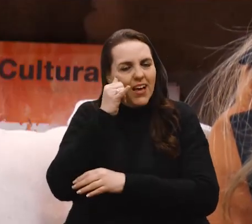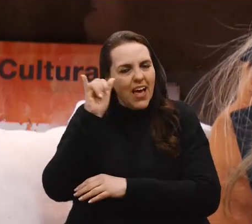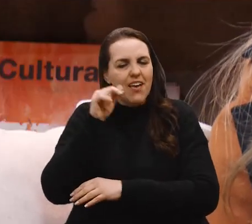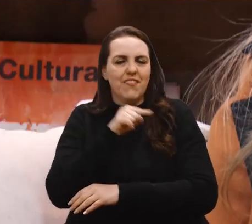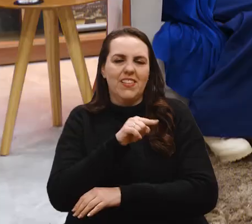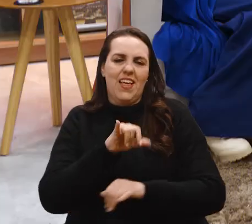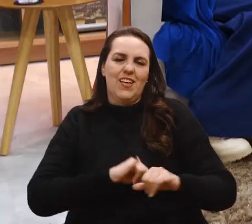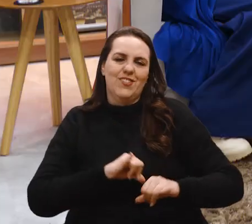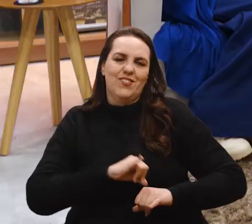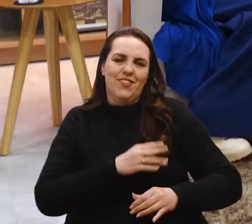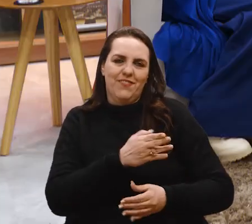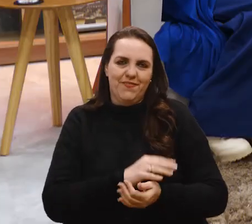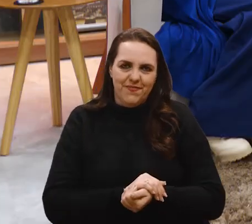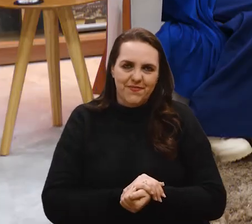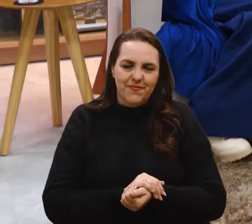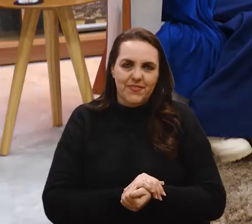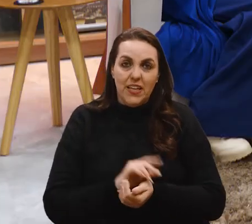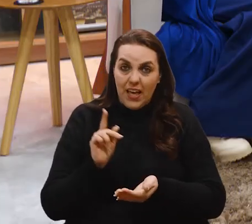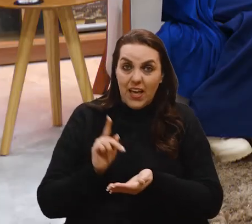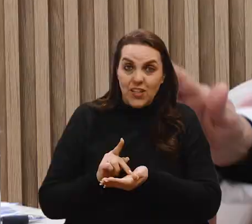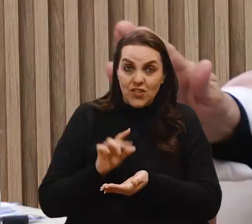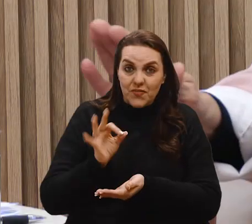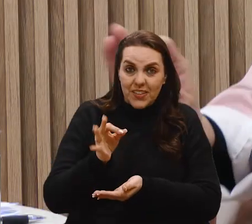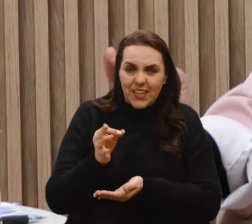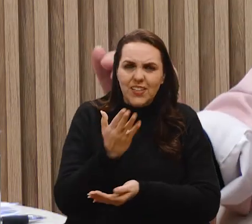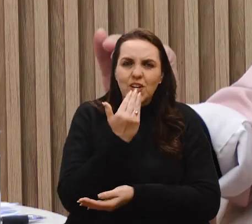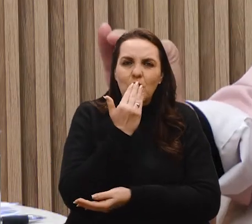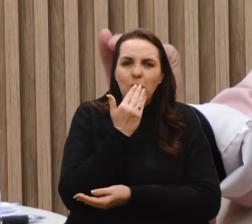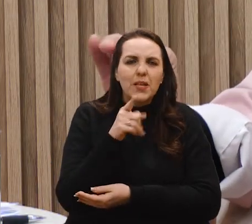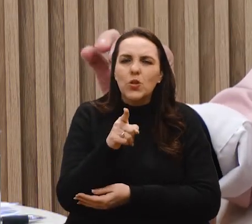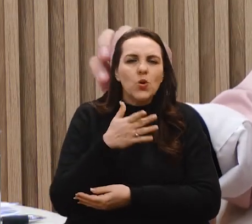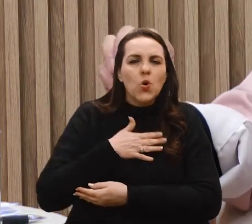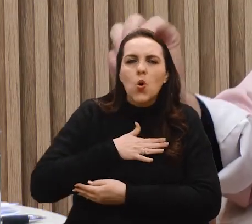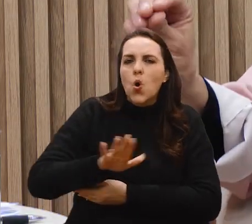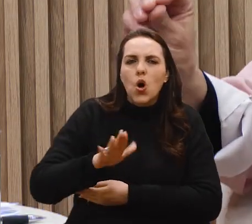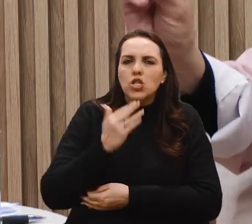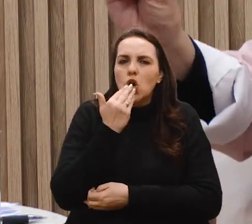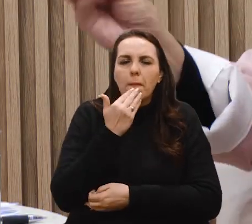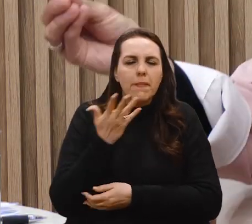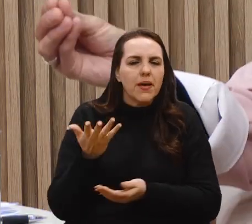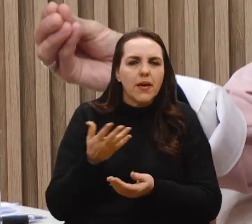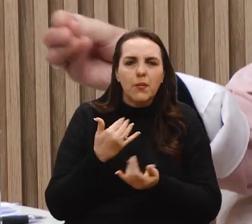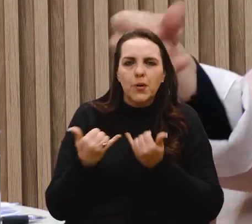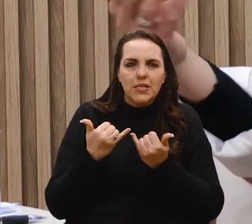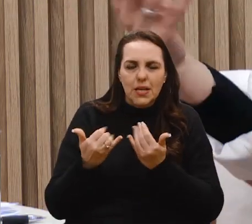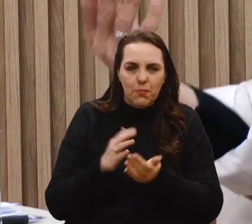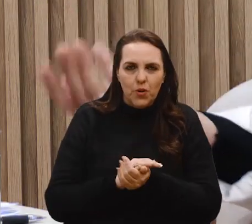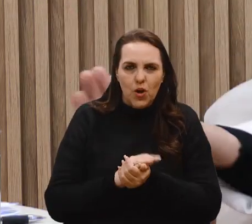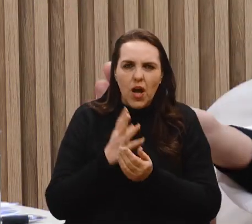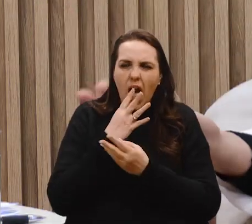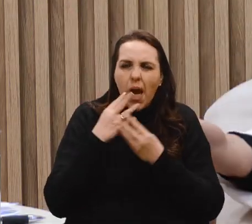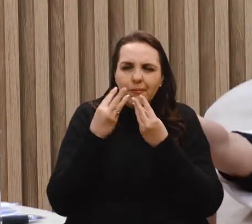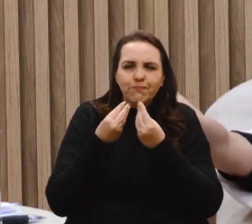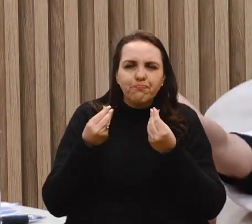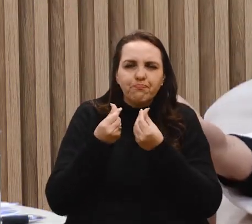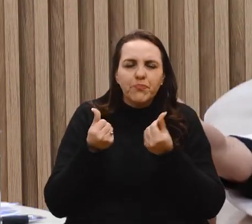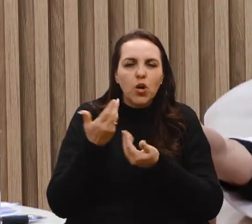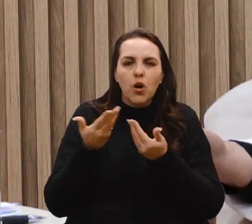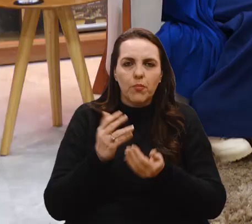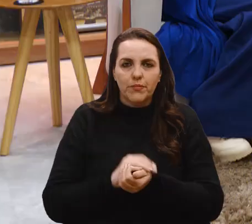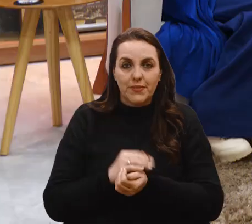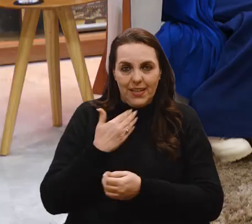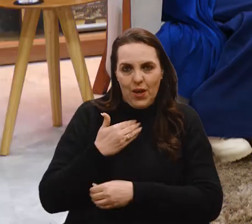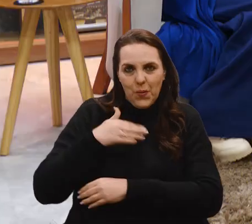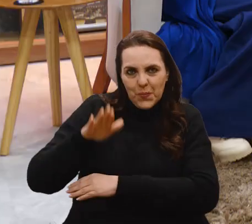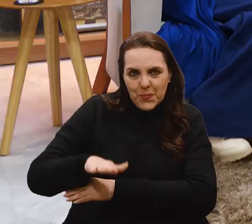sabe? E isso é mesmo, assim, é muito real, importante. A comida, assim, o que tu não gosta de comer, Pedro? Pastosas? O que é? É que quando eu era